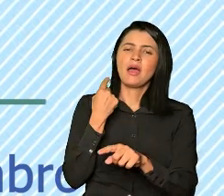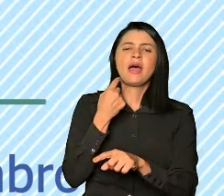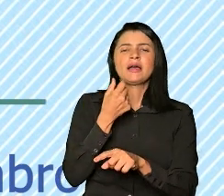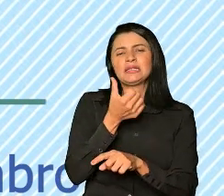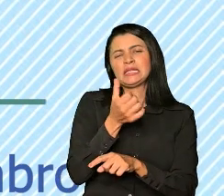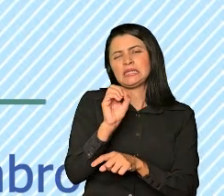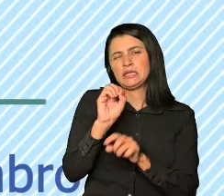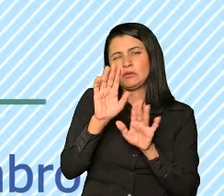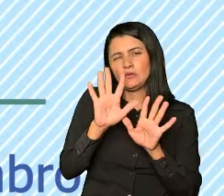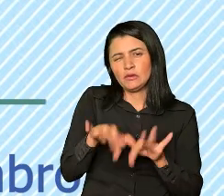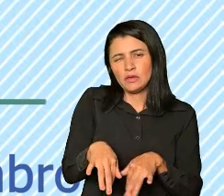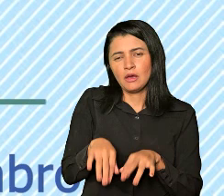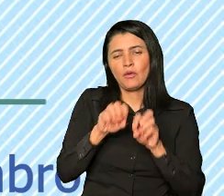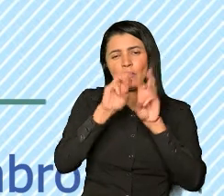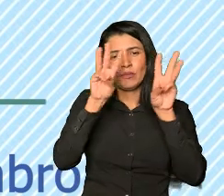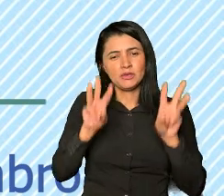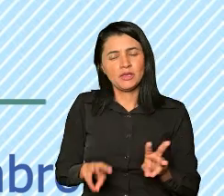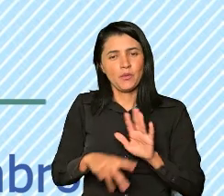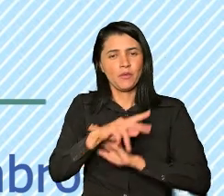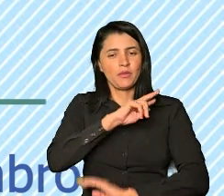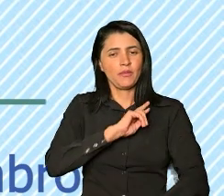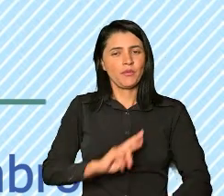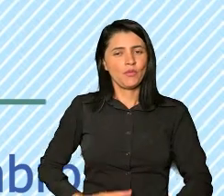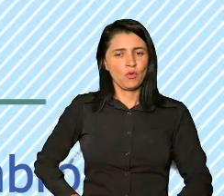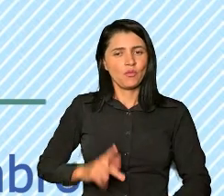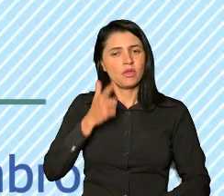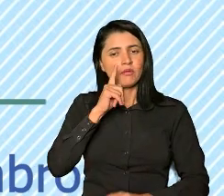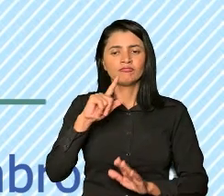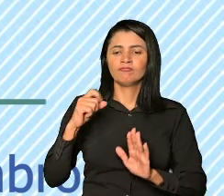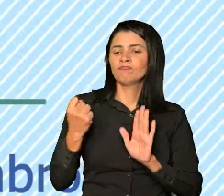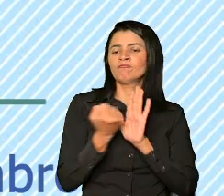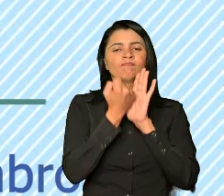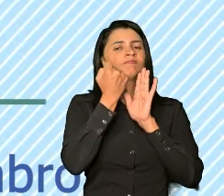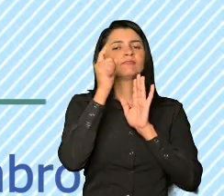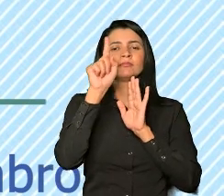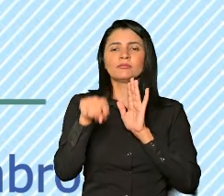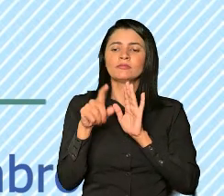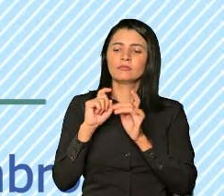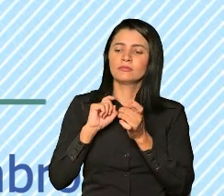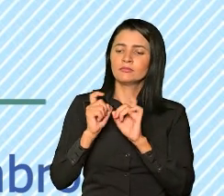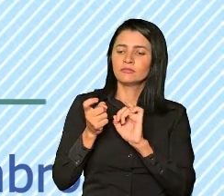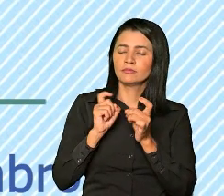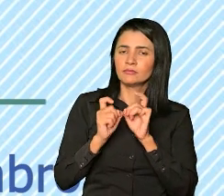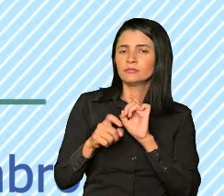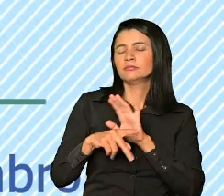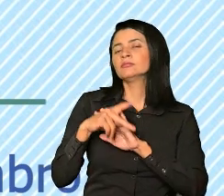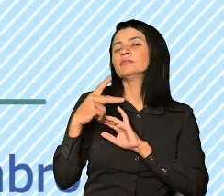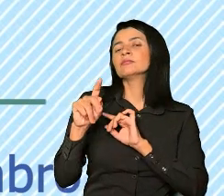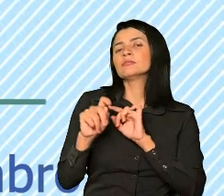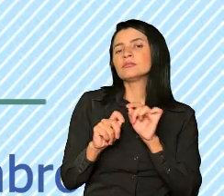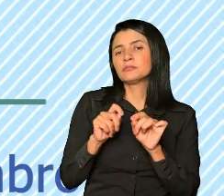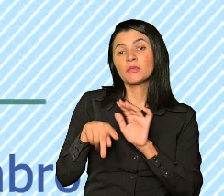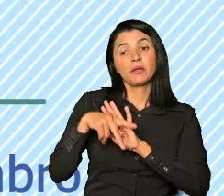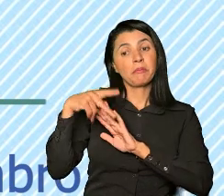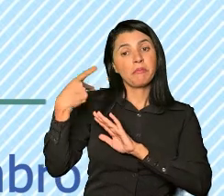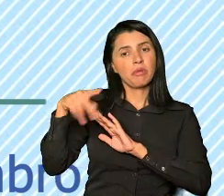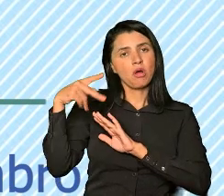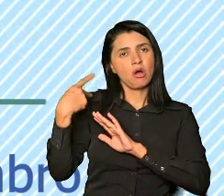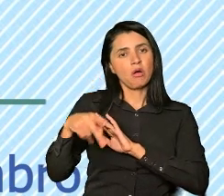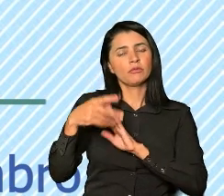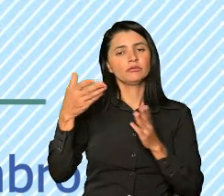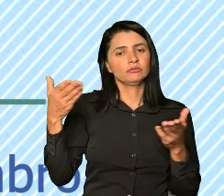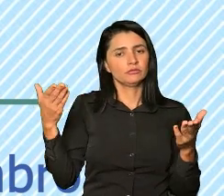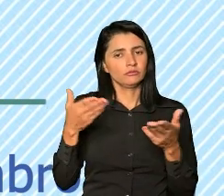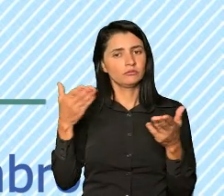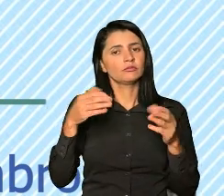anos 60, o Museu da República adquire um status administrativo próprio, né? Hoje é um